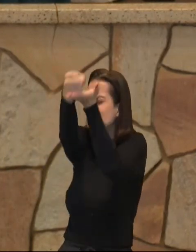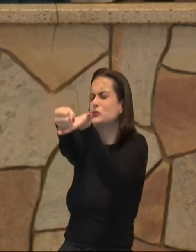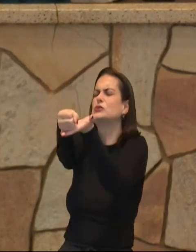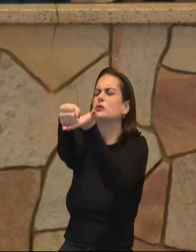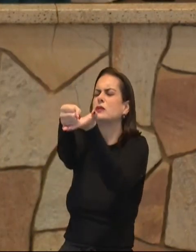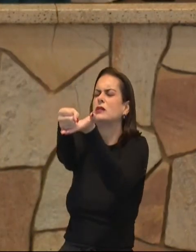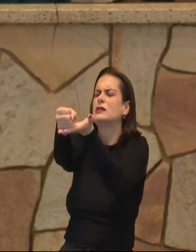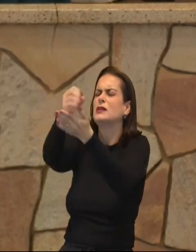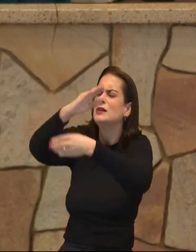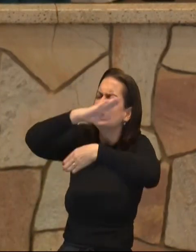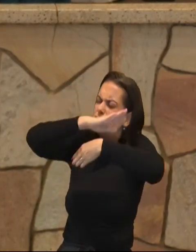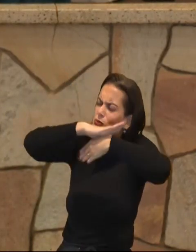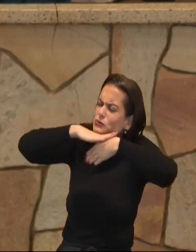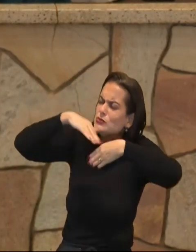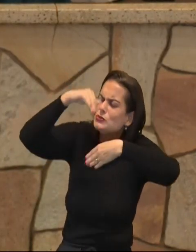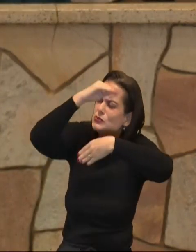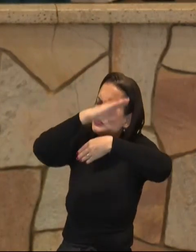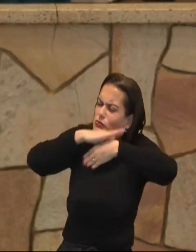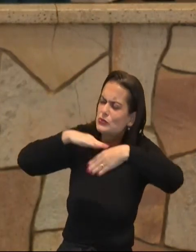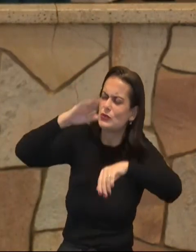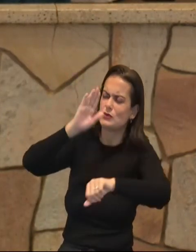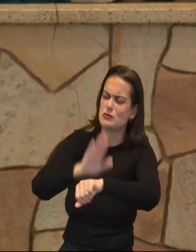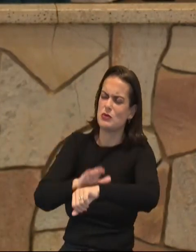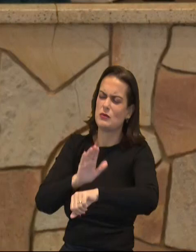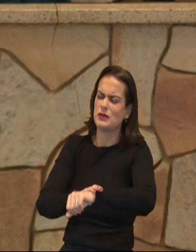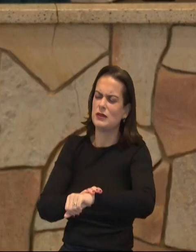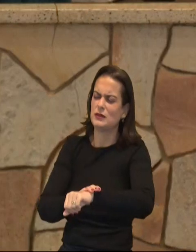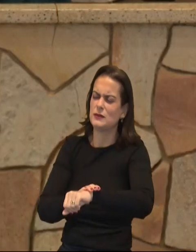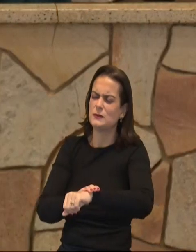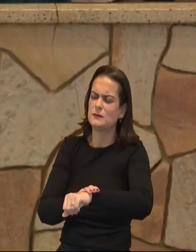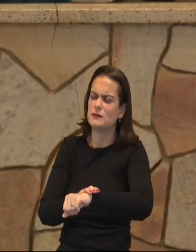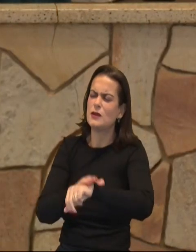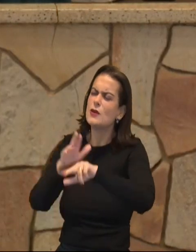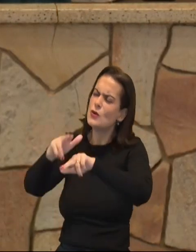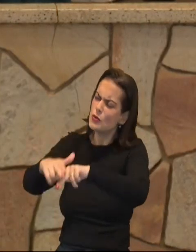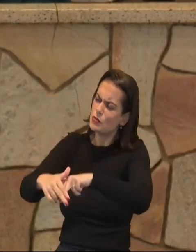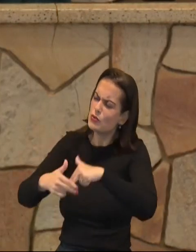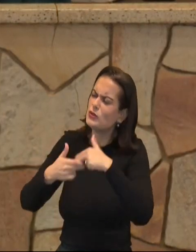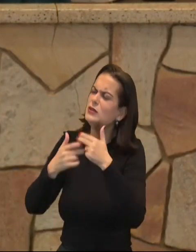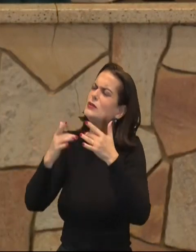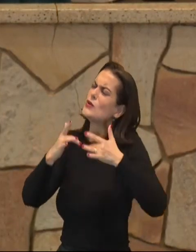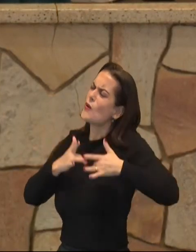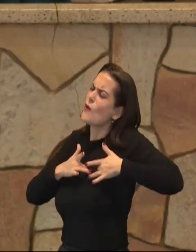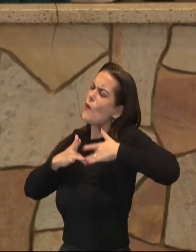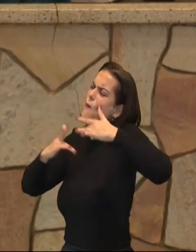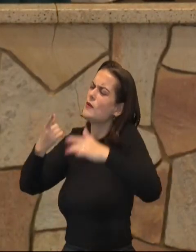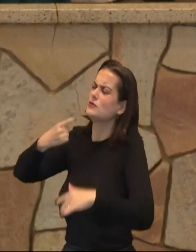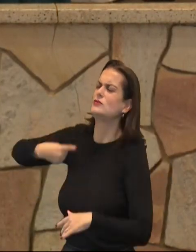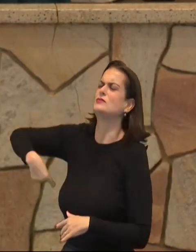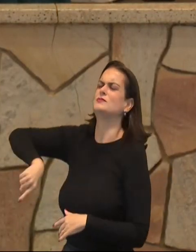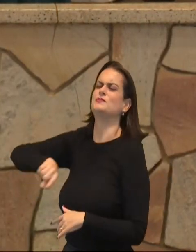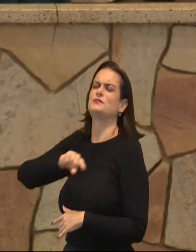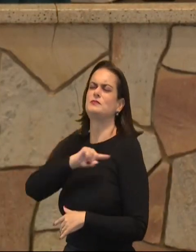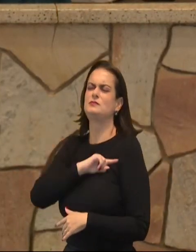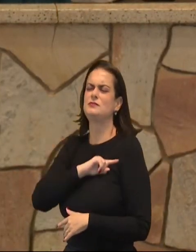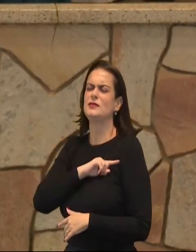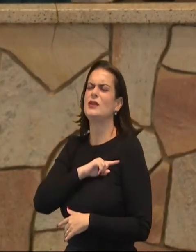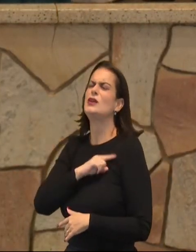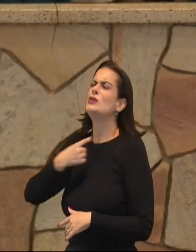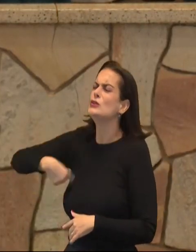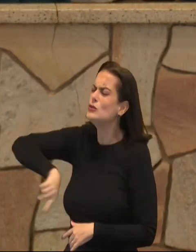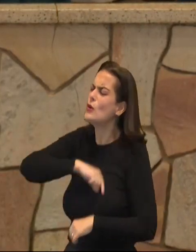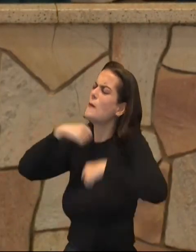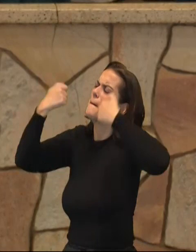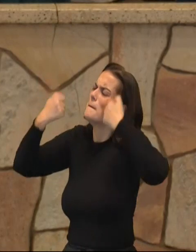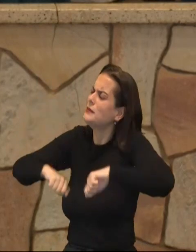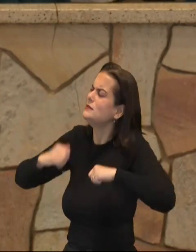nos acalentando neste momento, Senhor. Por isso, Deus, tenha compaixão de nós. Nós precisamos de